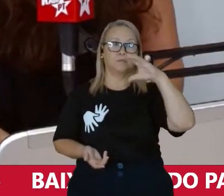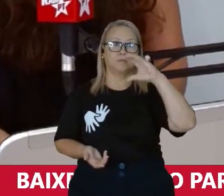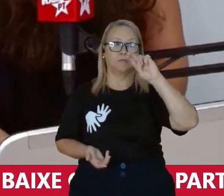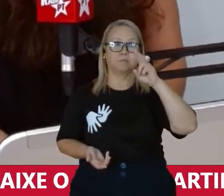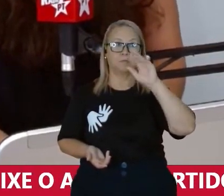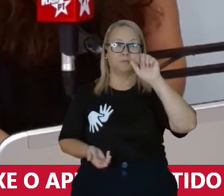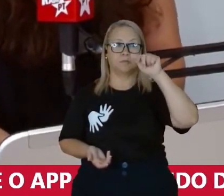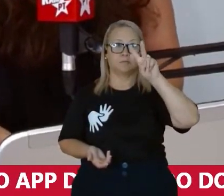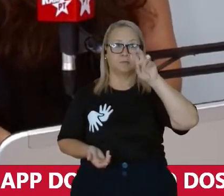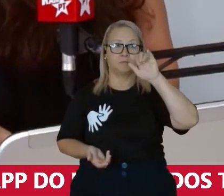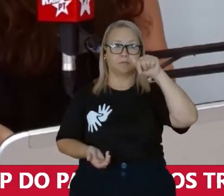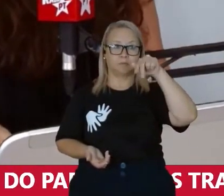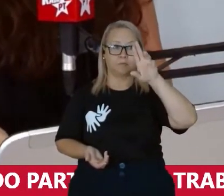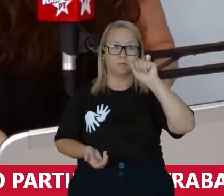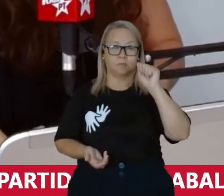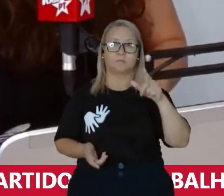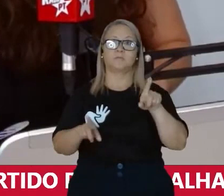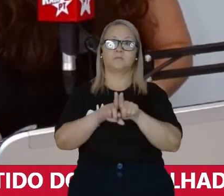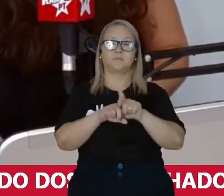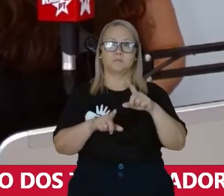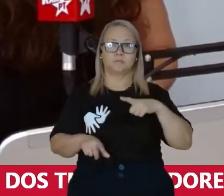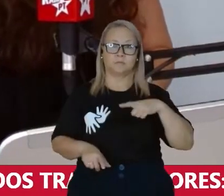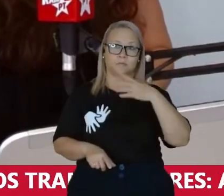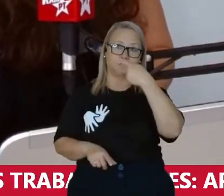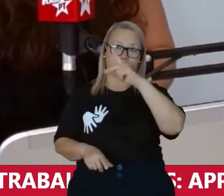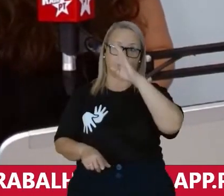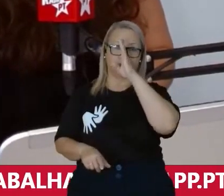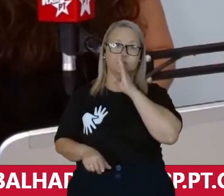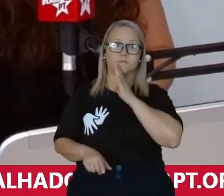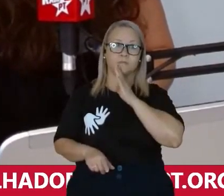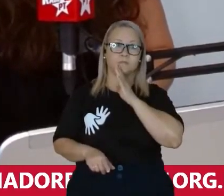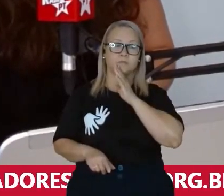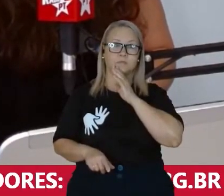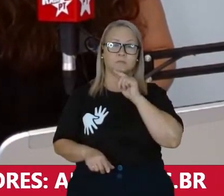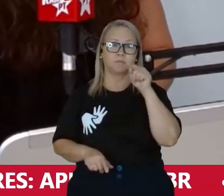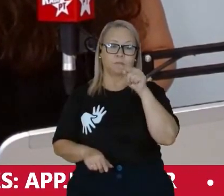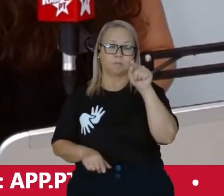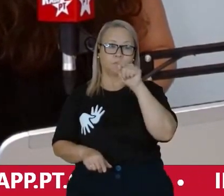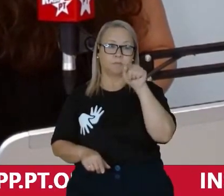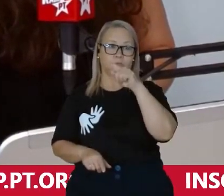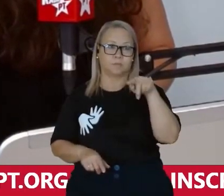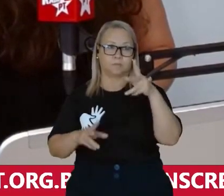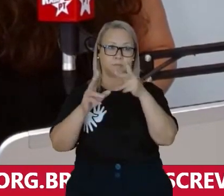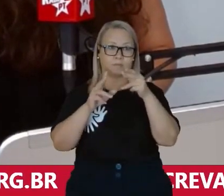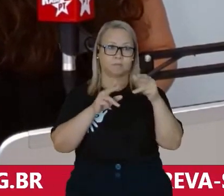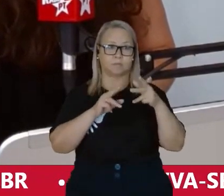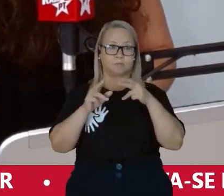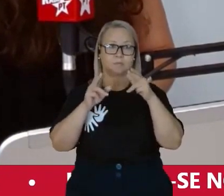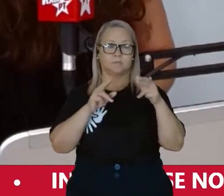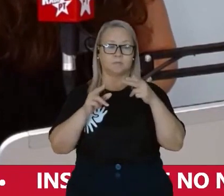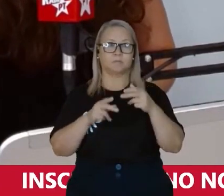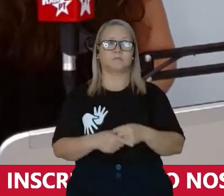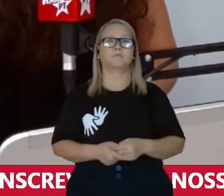E também o seu perfil, né? O @tesoureiro no singular, não é isso? Ou é no plural? Não, é no plural. É